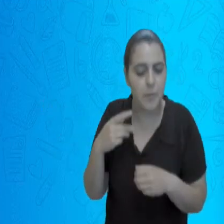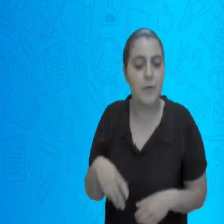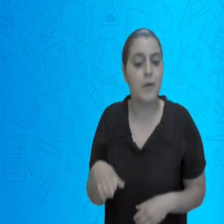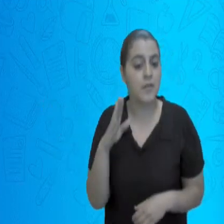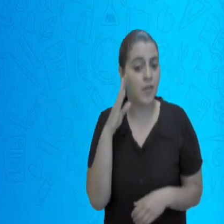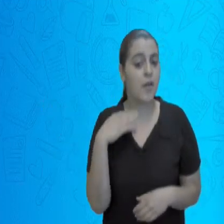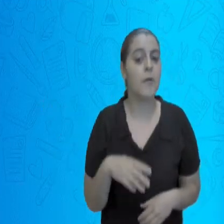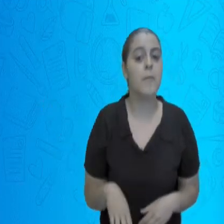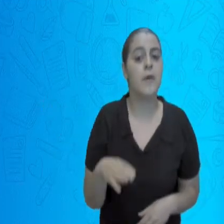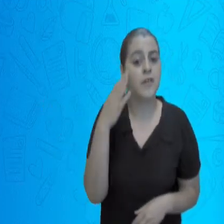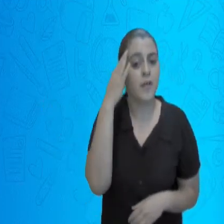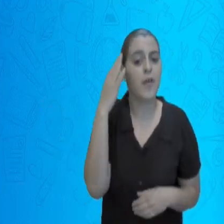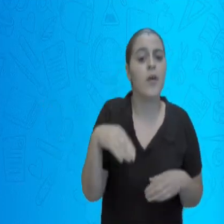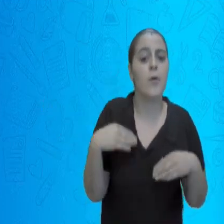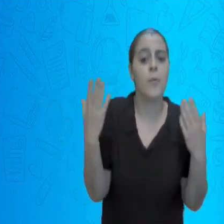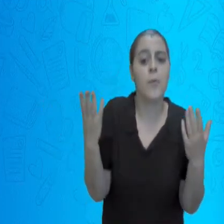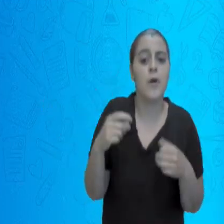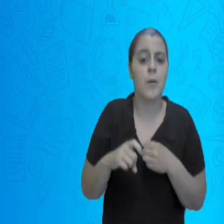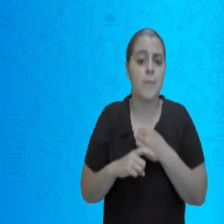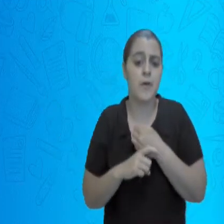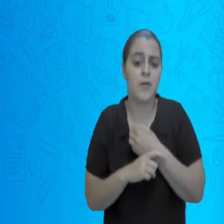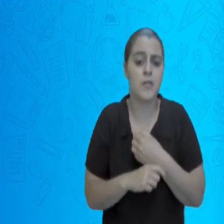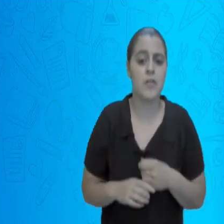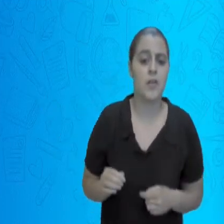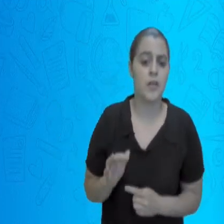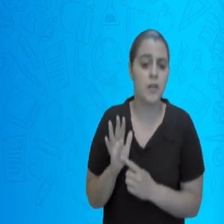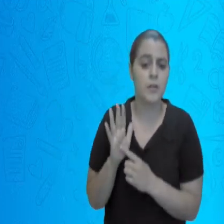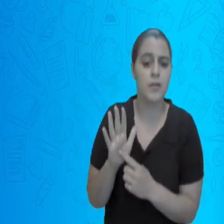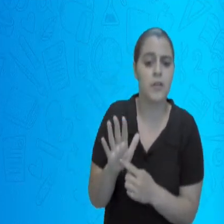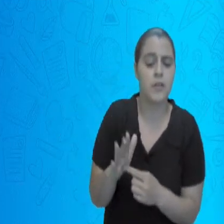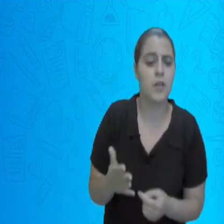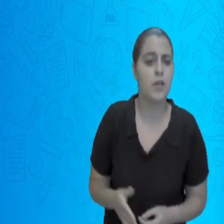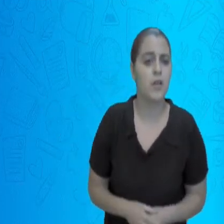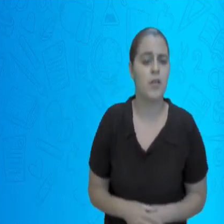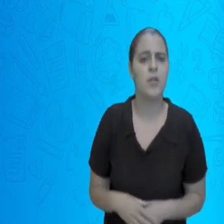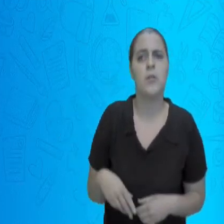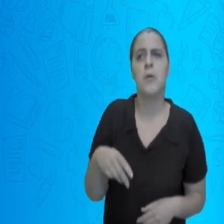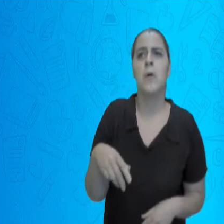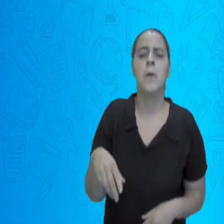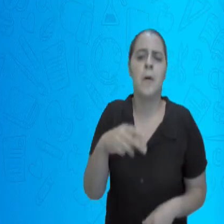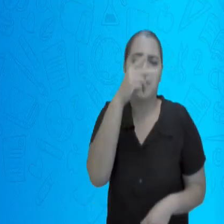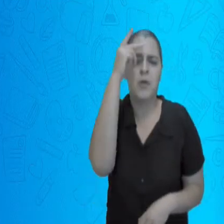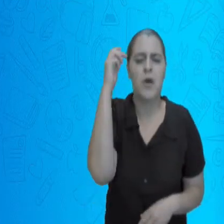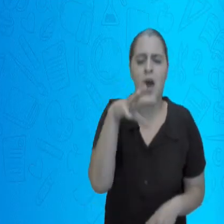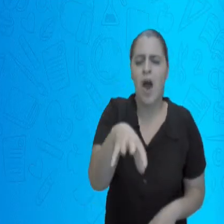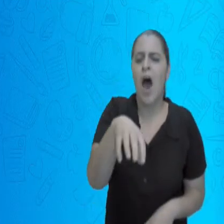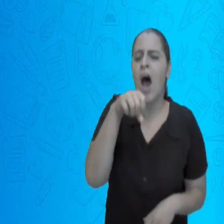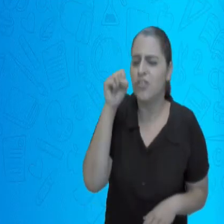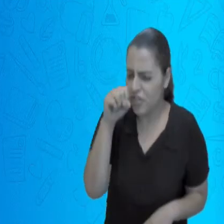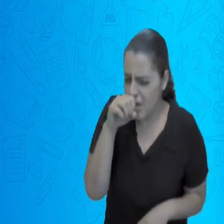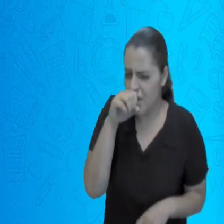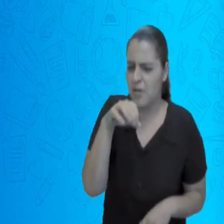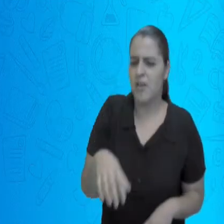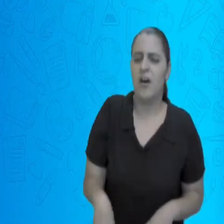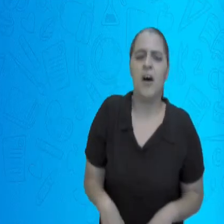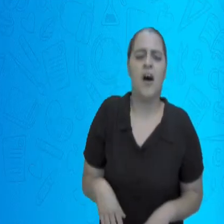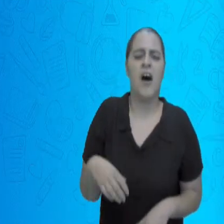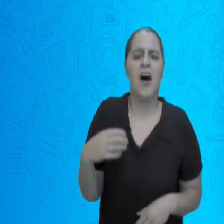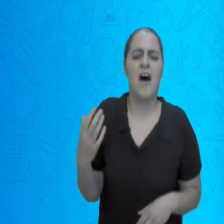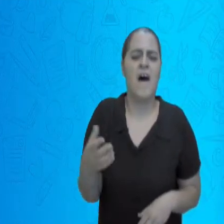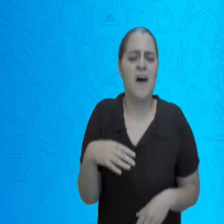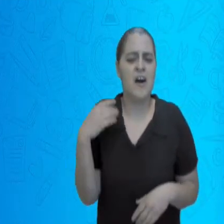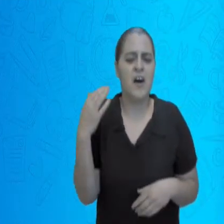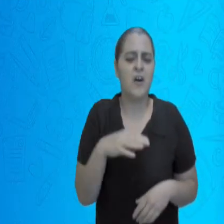que tipo de bactéria que está presente. Ou quando uma pessoa está gripada, né, que tem um problema